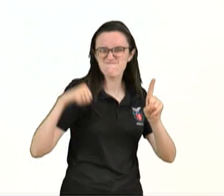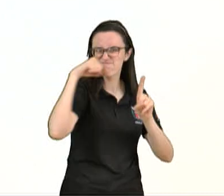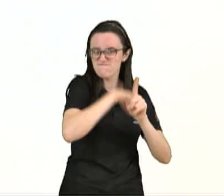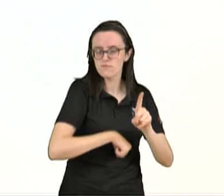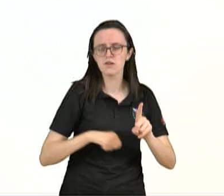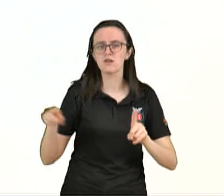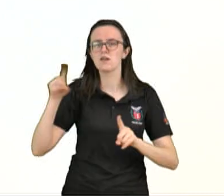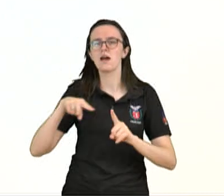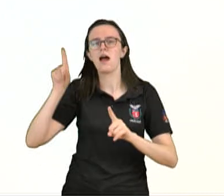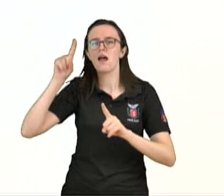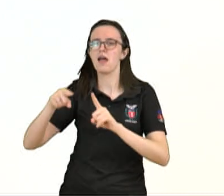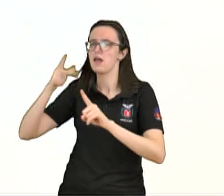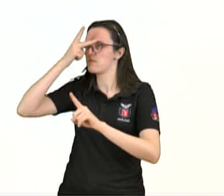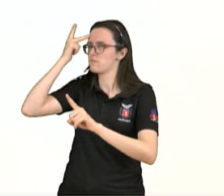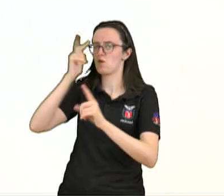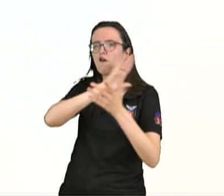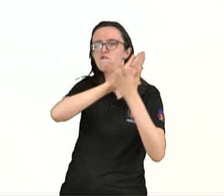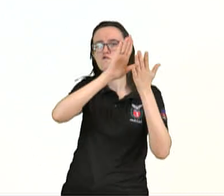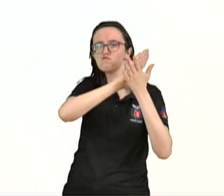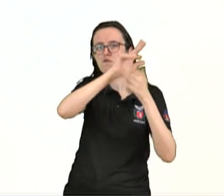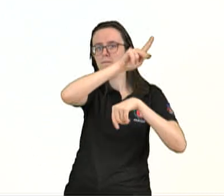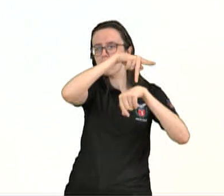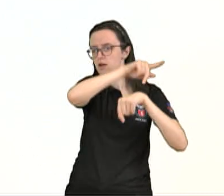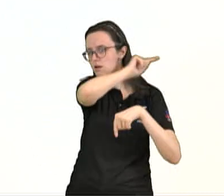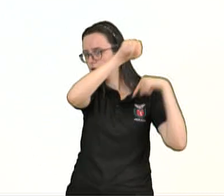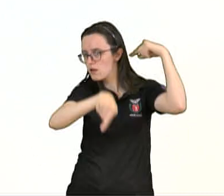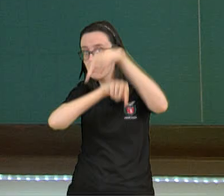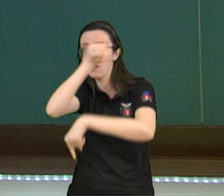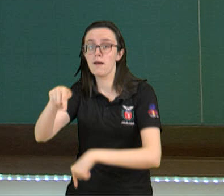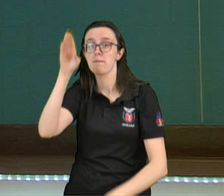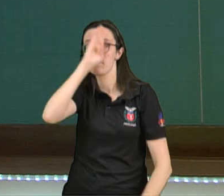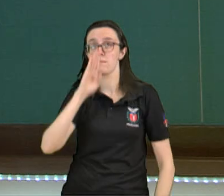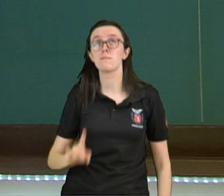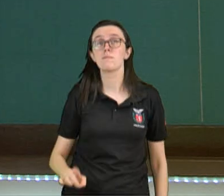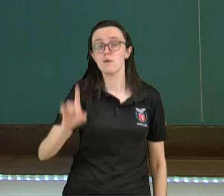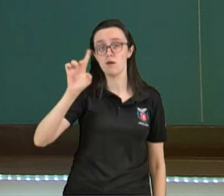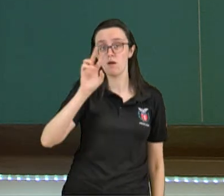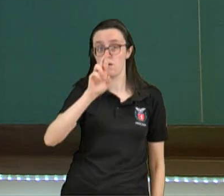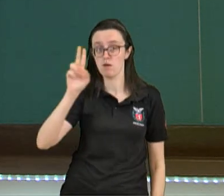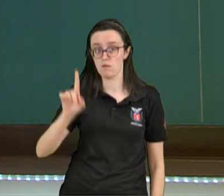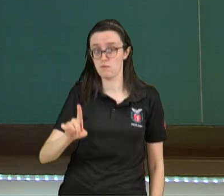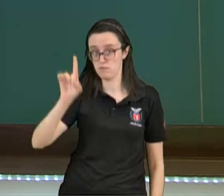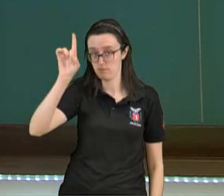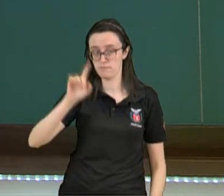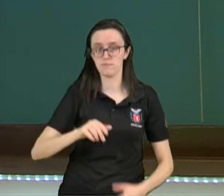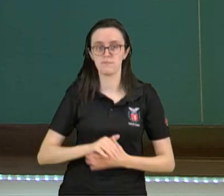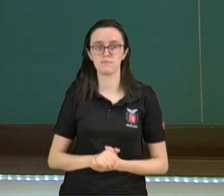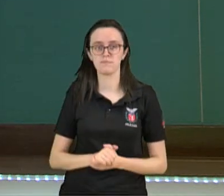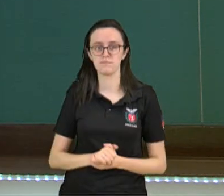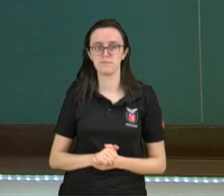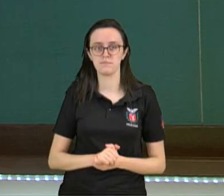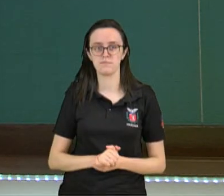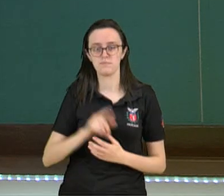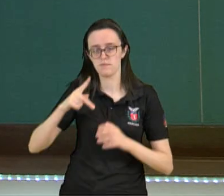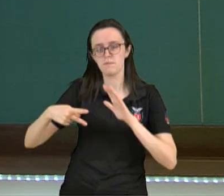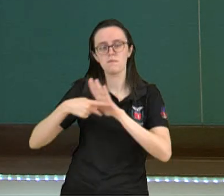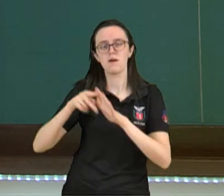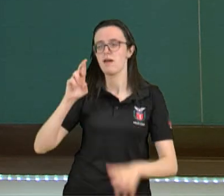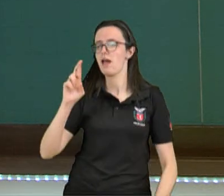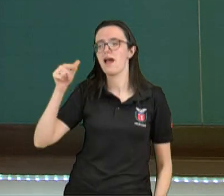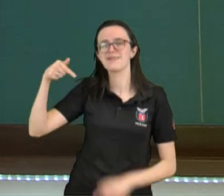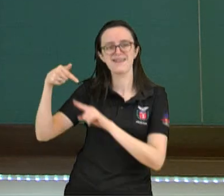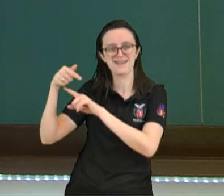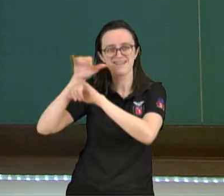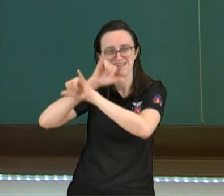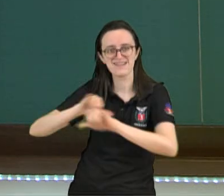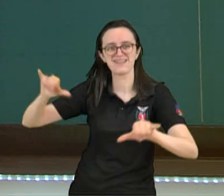por refugiados. Então, esta notícia, né, Carla Dunder, do R7, com a Agência